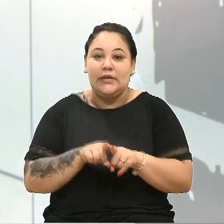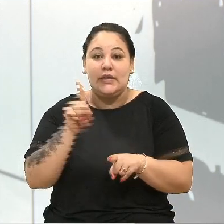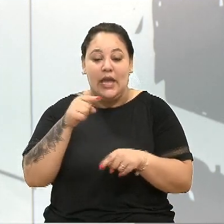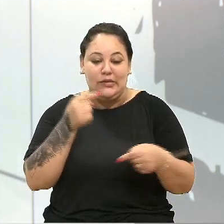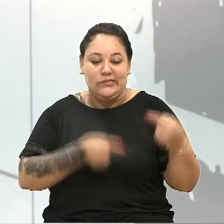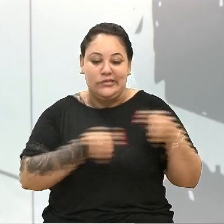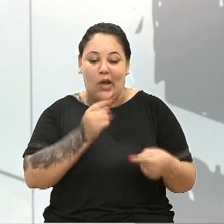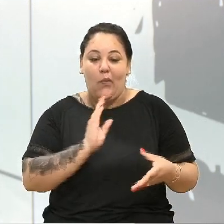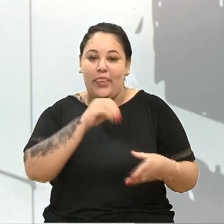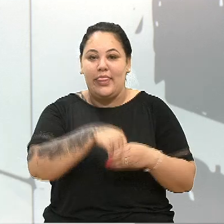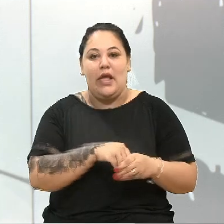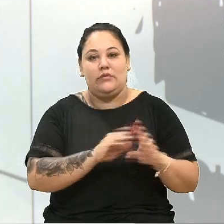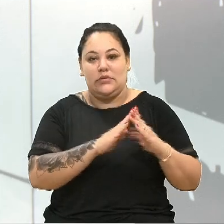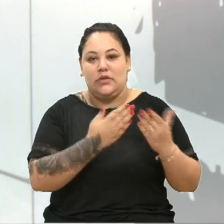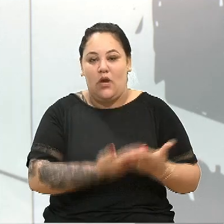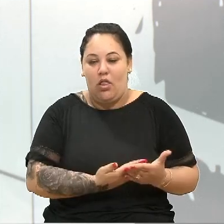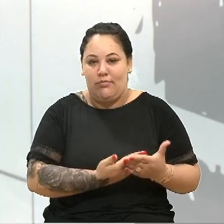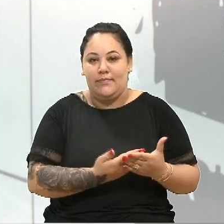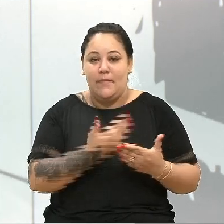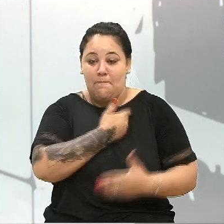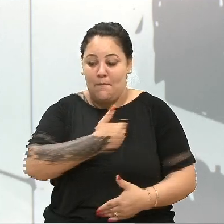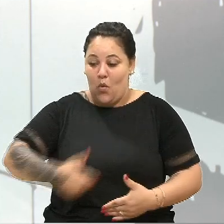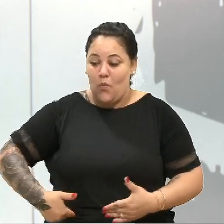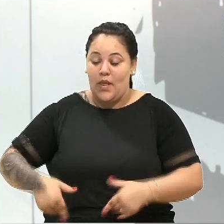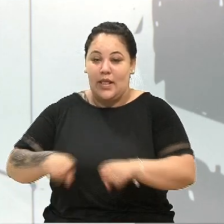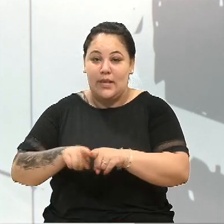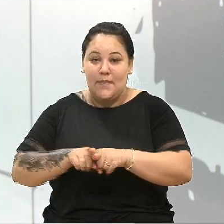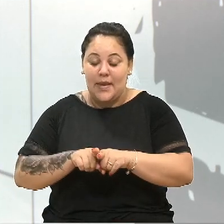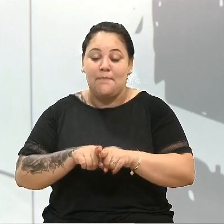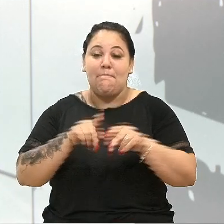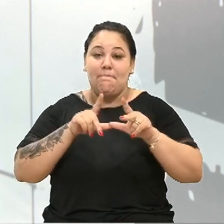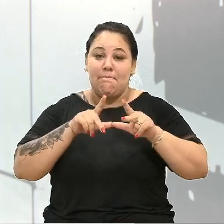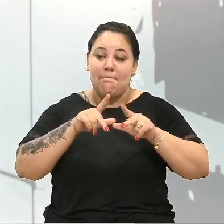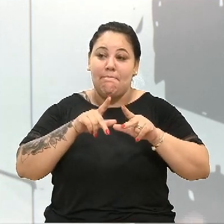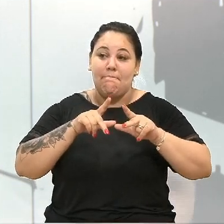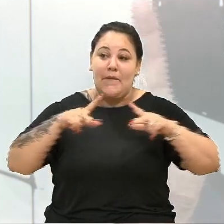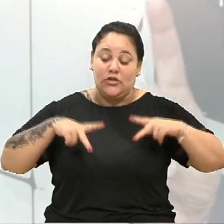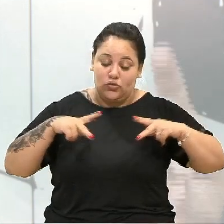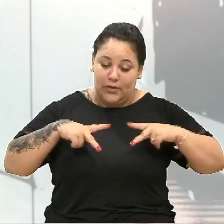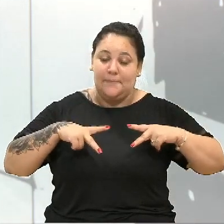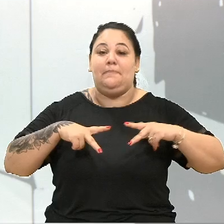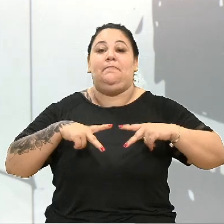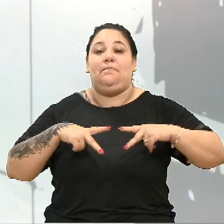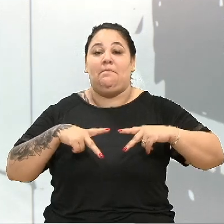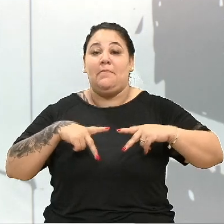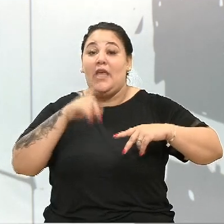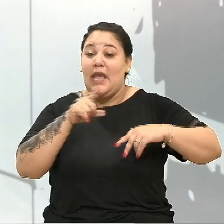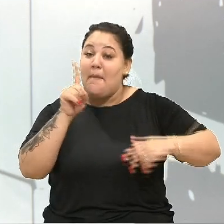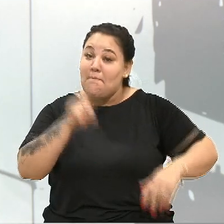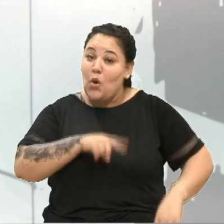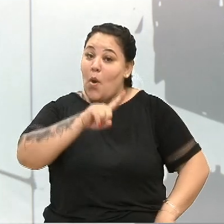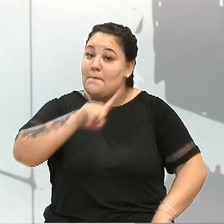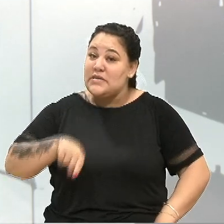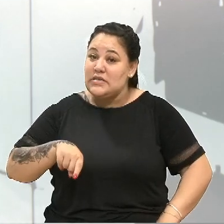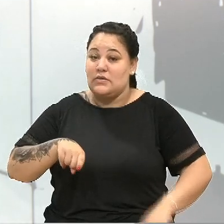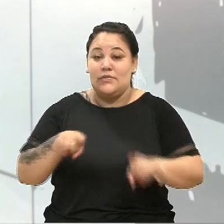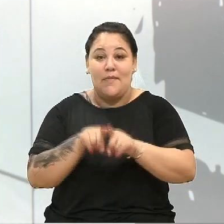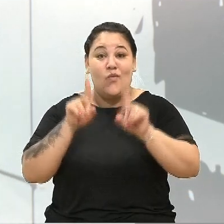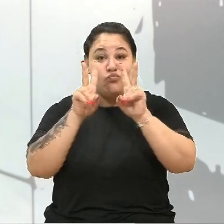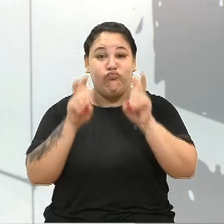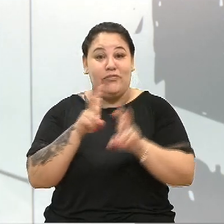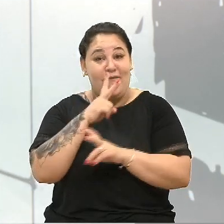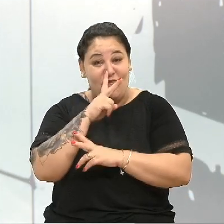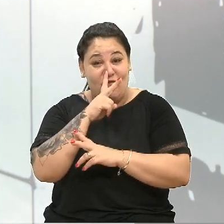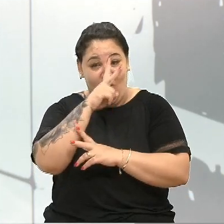nas escolas, né, tanto públicas quanto particulares, esta proibição, né, e que é um termo forte, né,